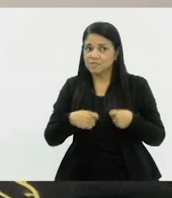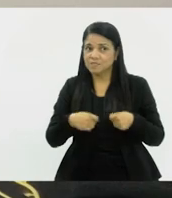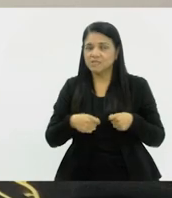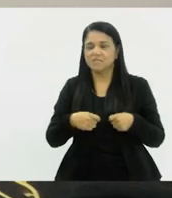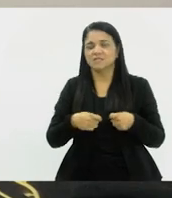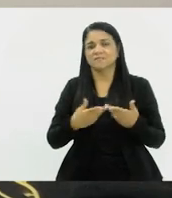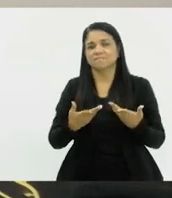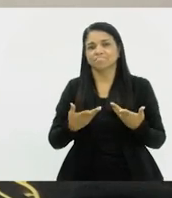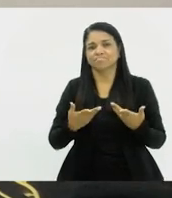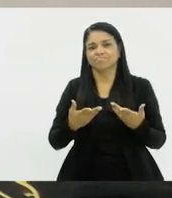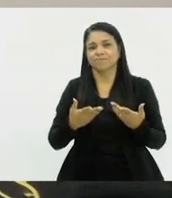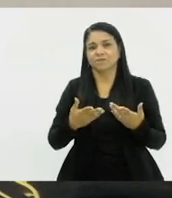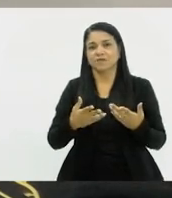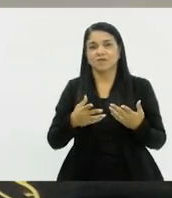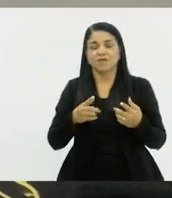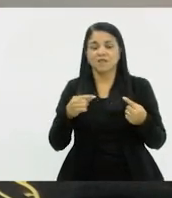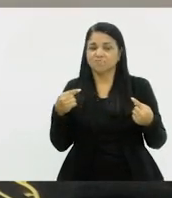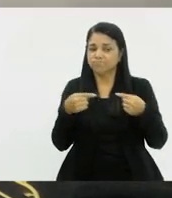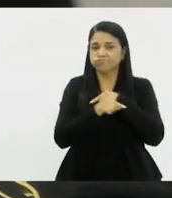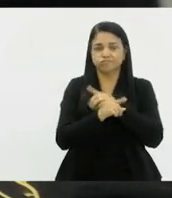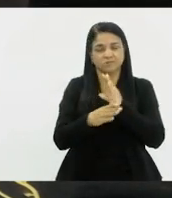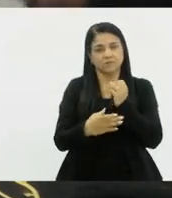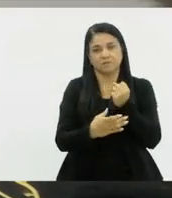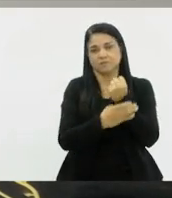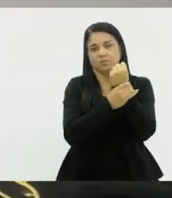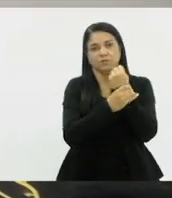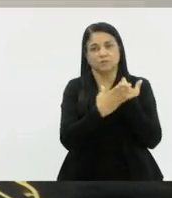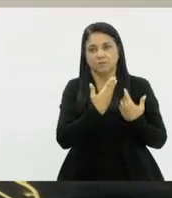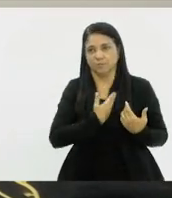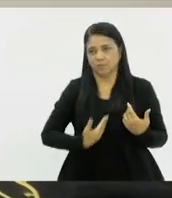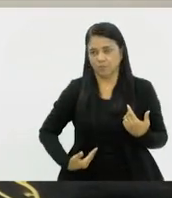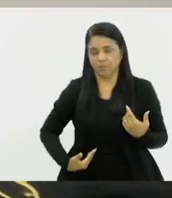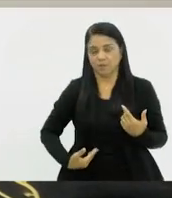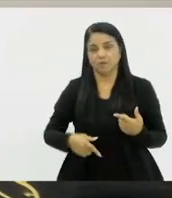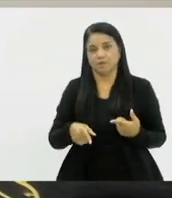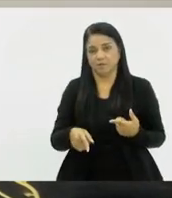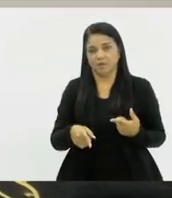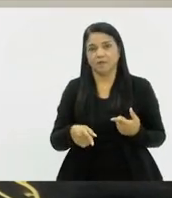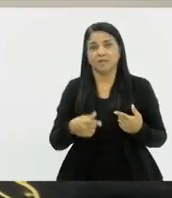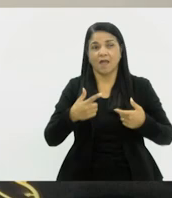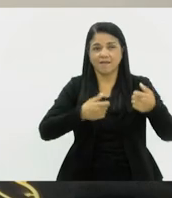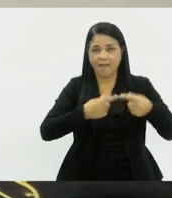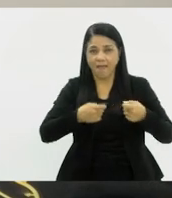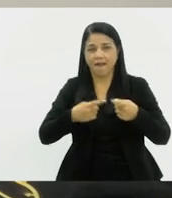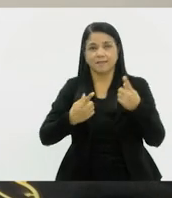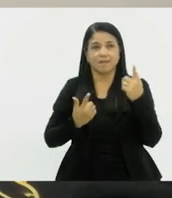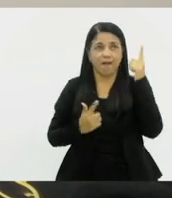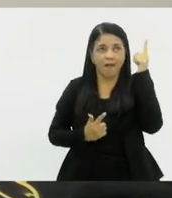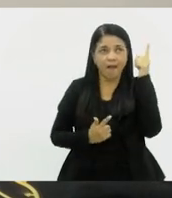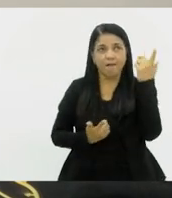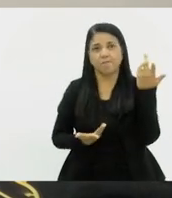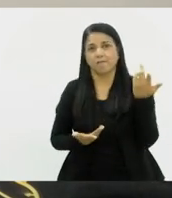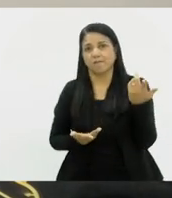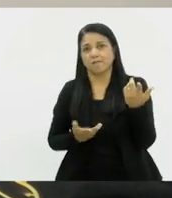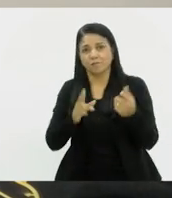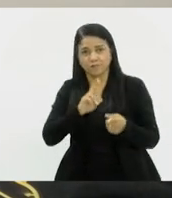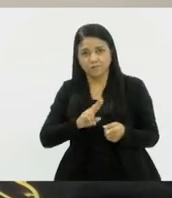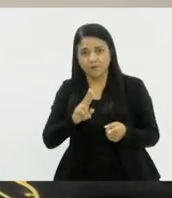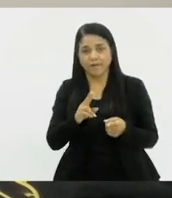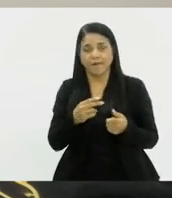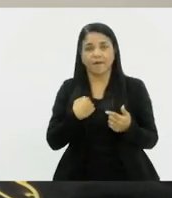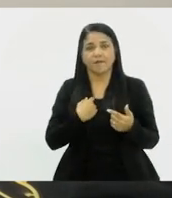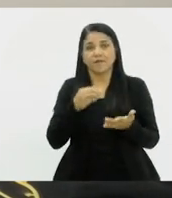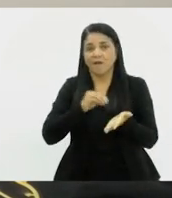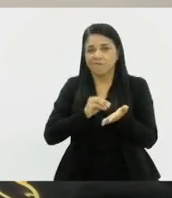lógica da Segurança Pública enquando estivermos nessa lógica da segurança pública da guerra da arma e ao contrário da não